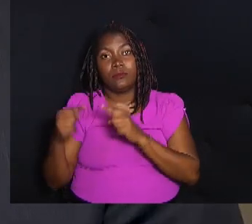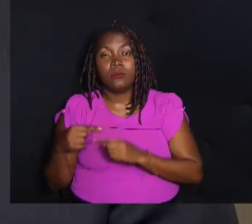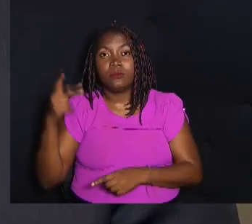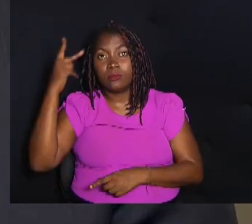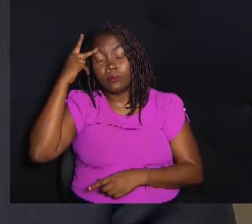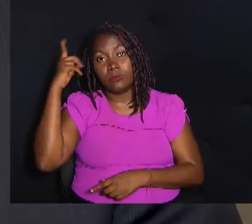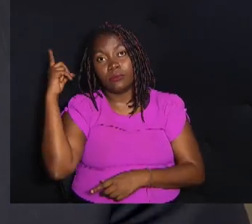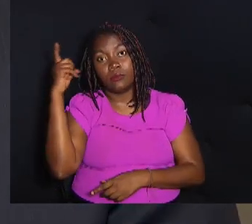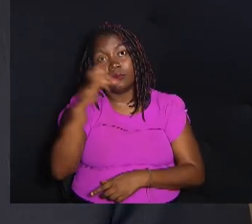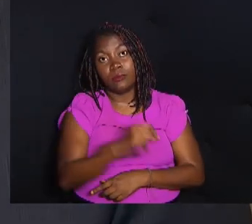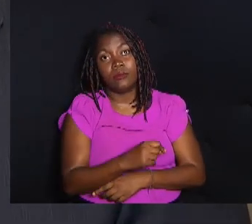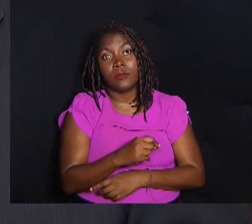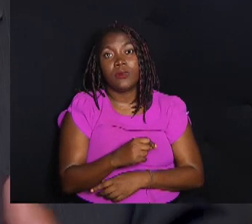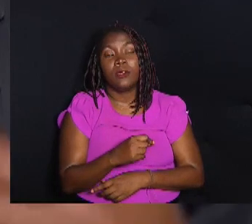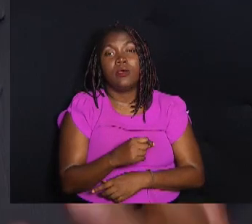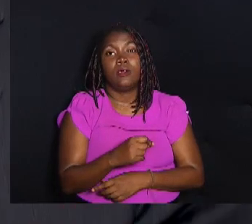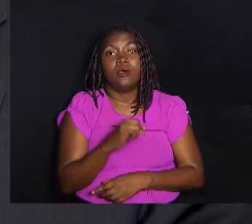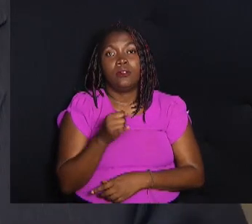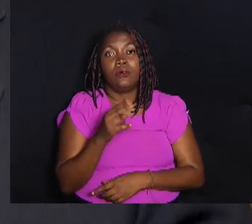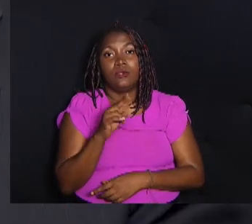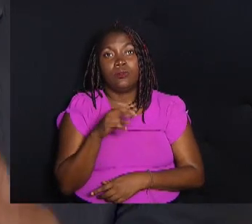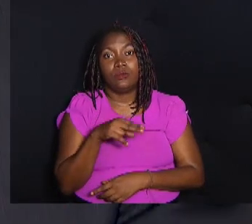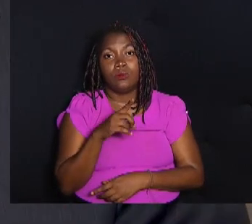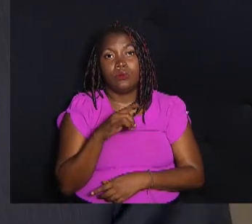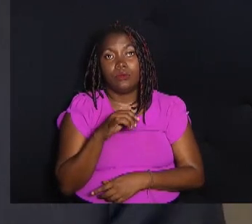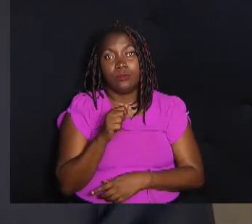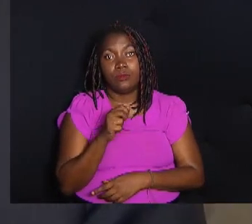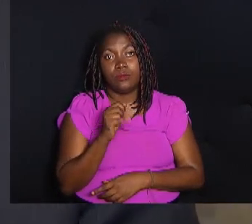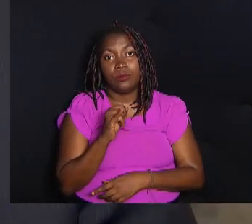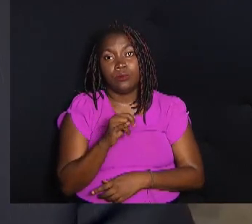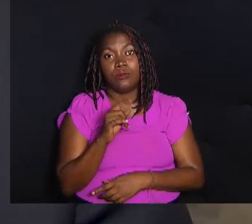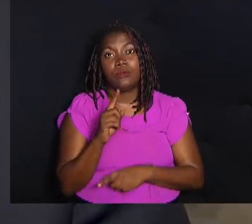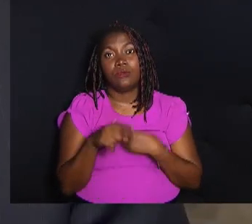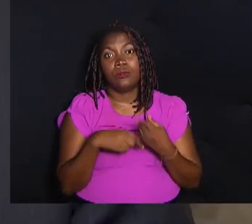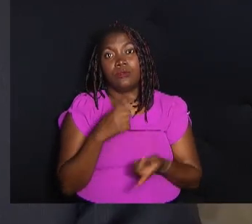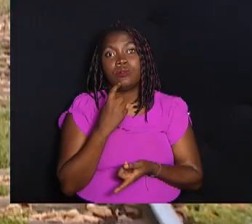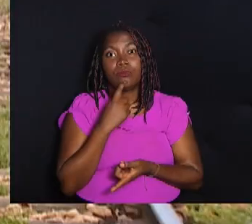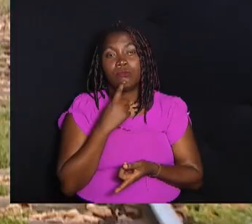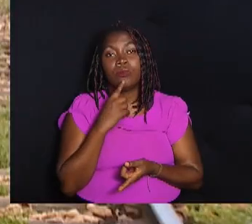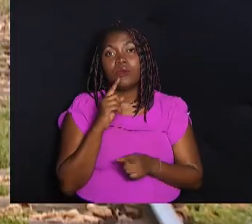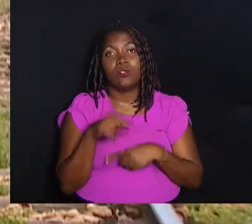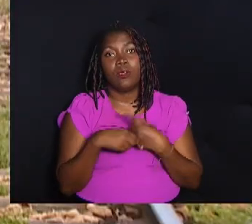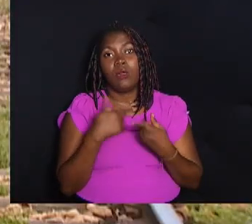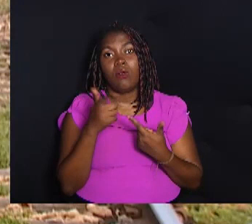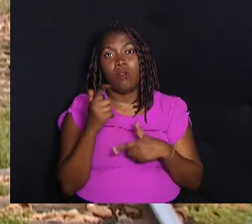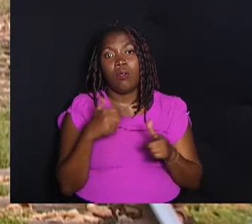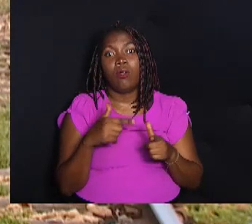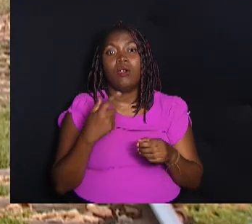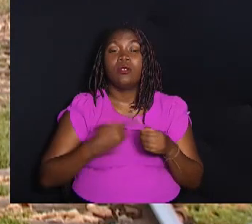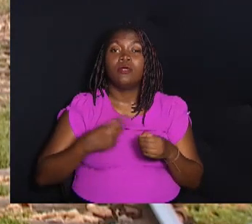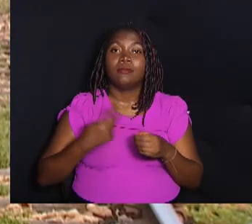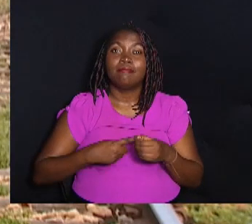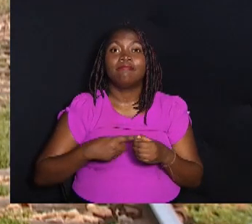Jundiaí e para em Campinas e num segundo momento ele seguir para outra cidados do interior o presidente da Comissão